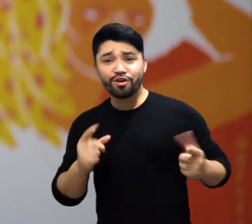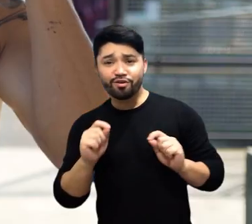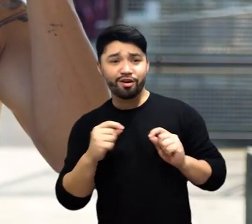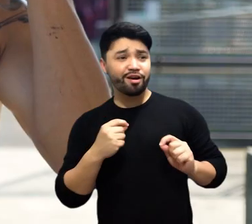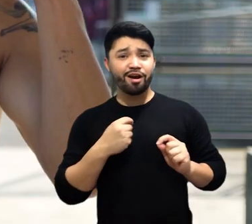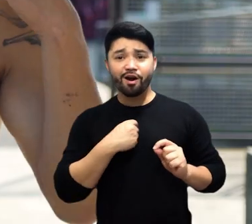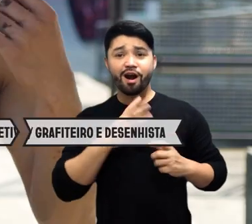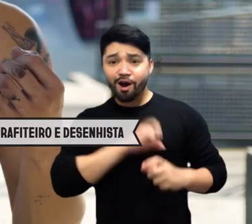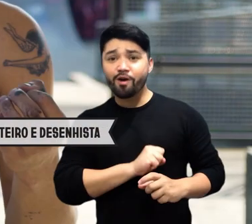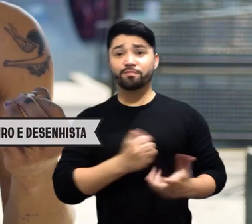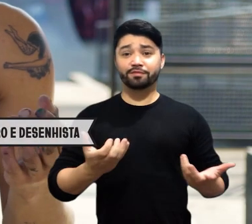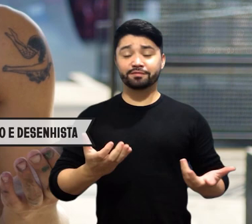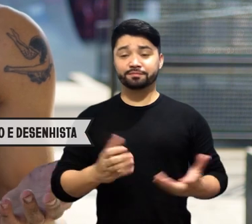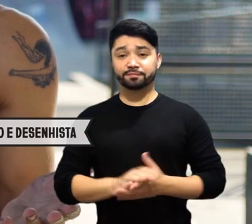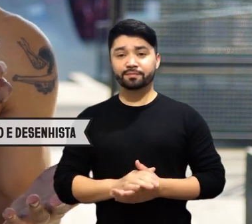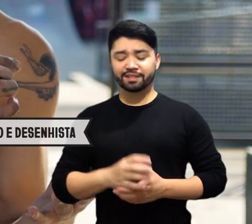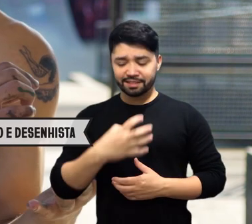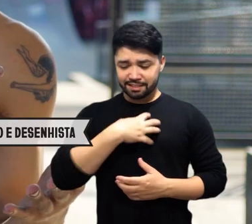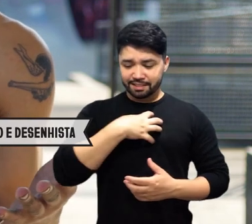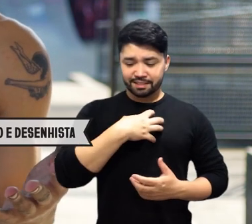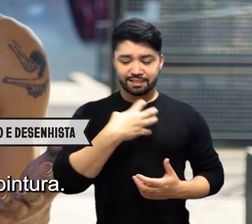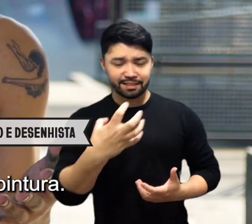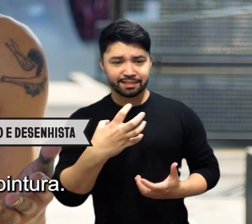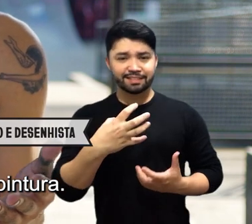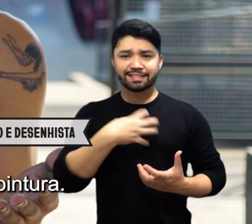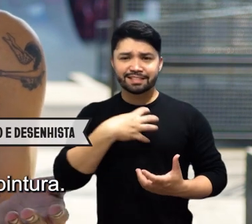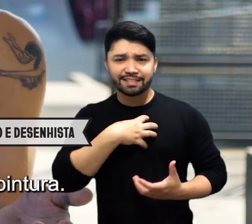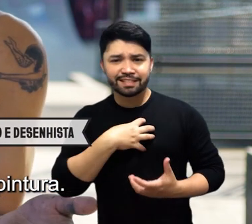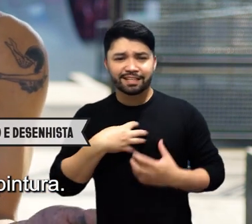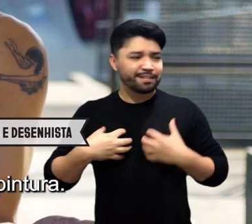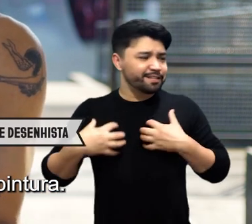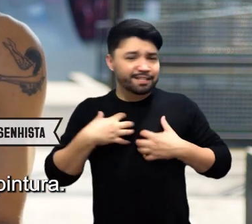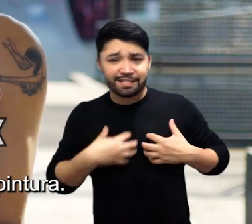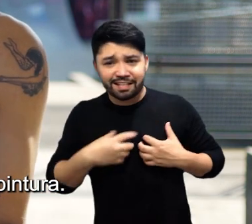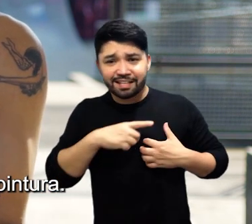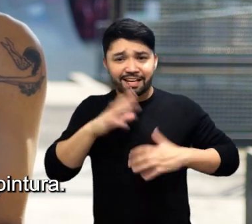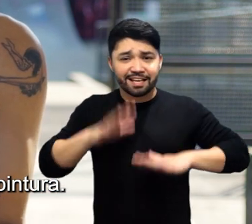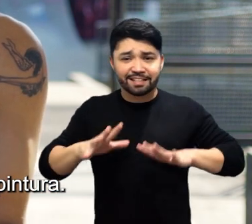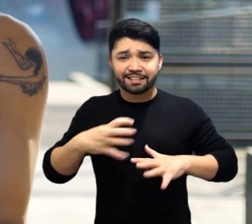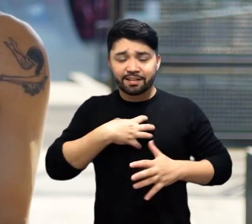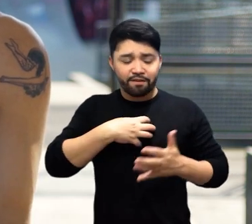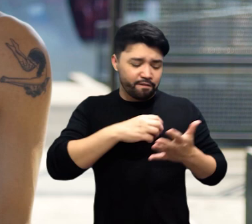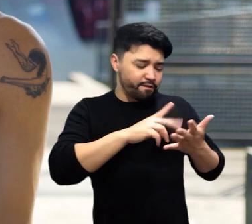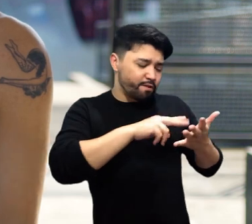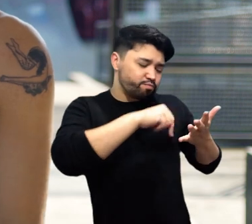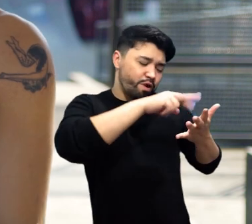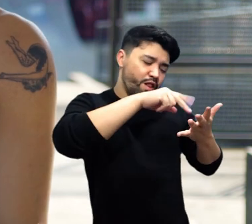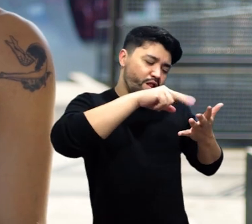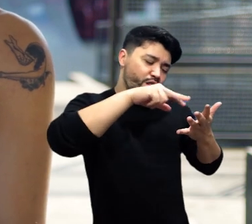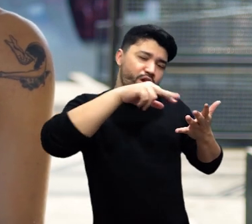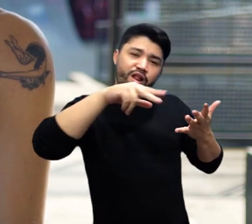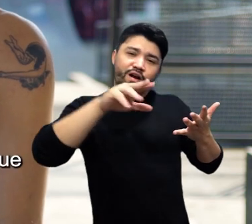amo fazer. Consigo colocar, digamos, colocar o sentimento na pintura. Toda a ansiedade lá que eu tenho, eu coloco na pintura. E daí eu já